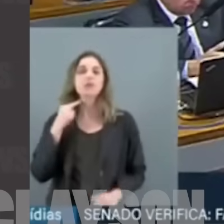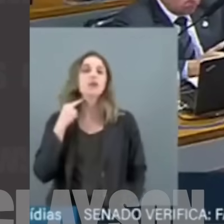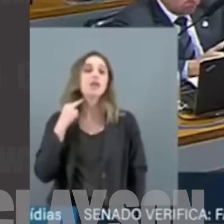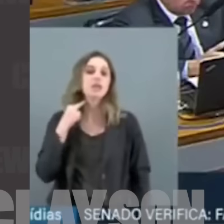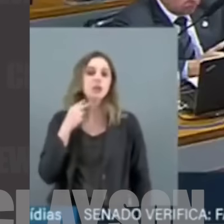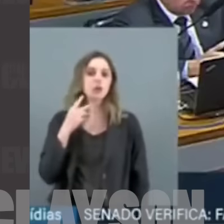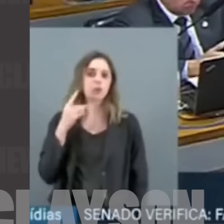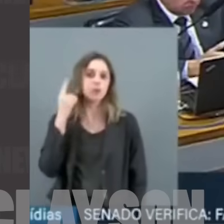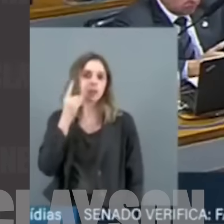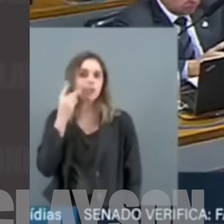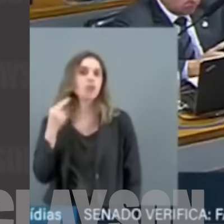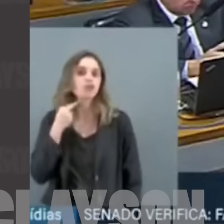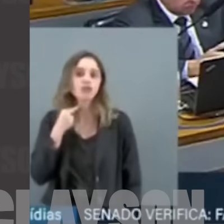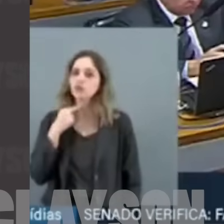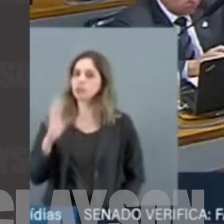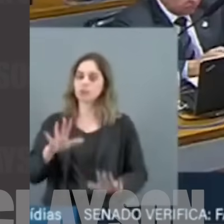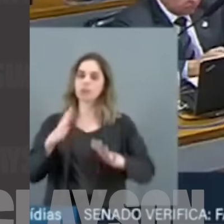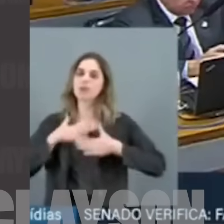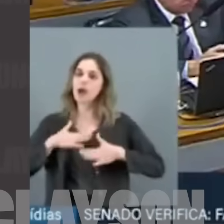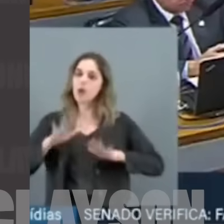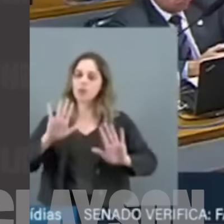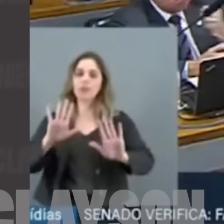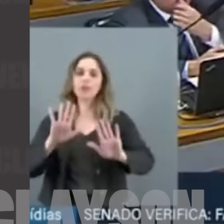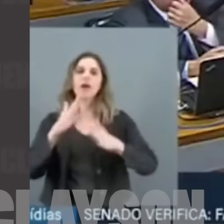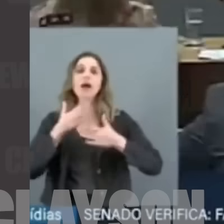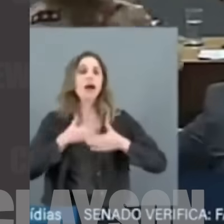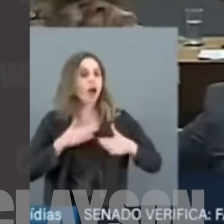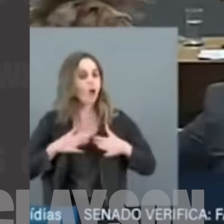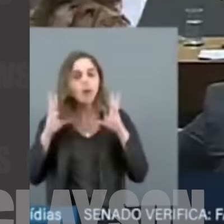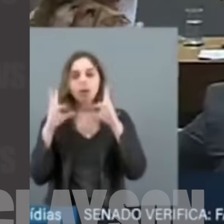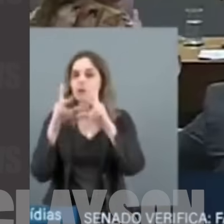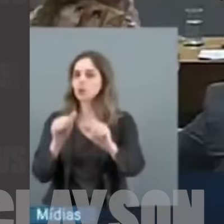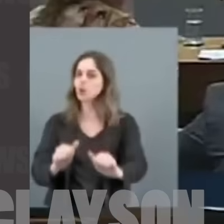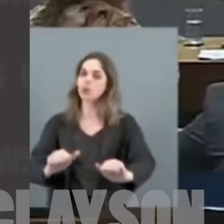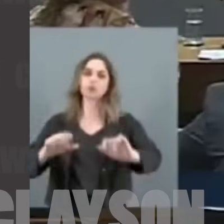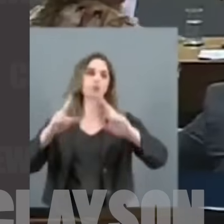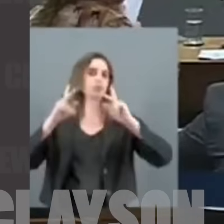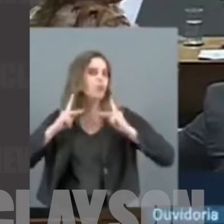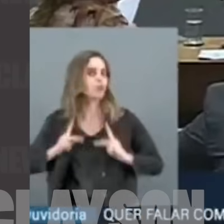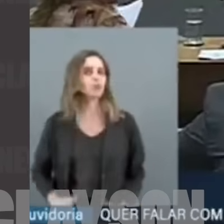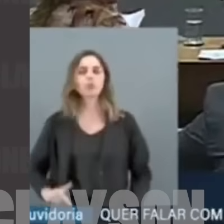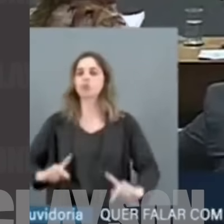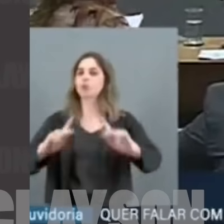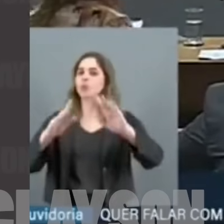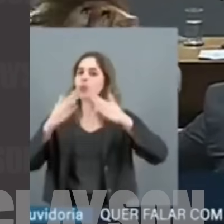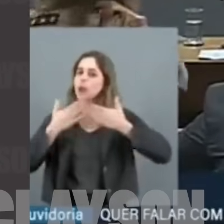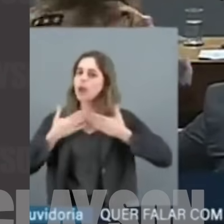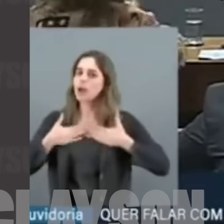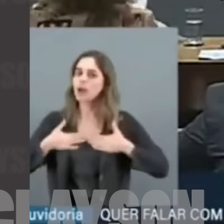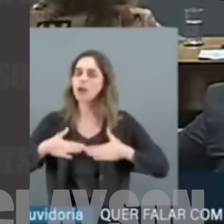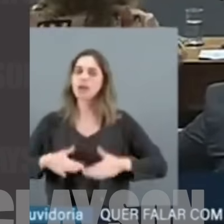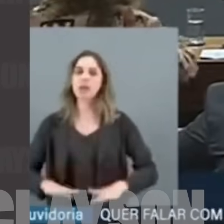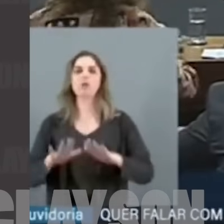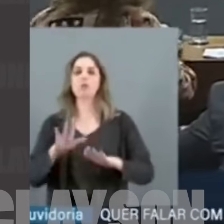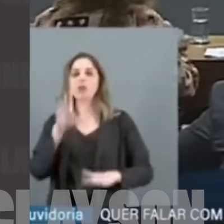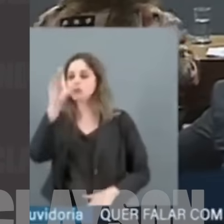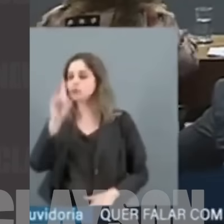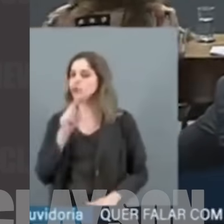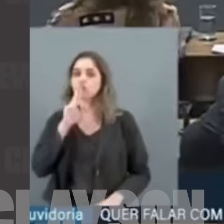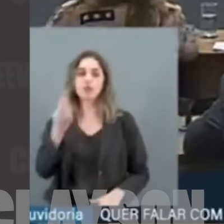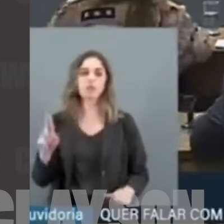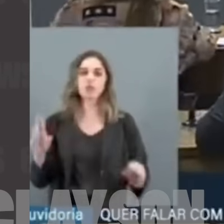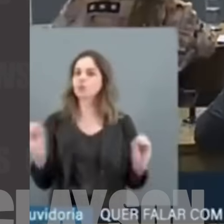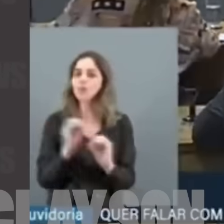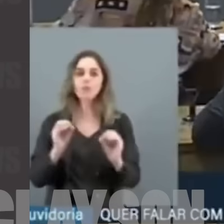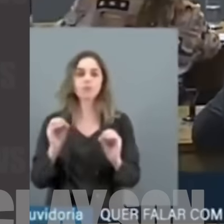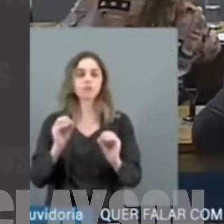se acalmem eu peço que todos aqui retomamos a calma eu não vou dar nesses termos direito em resposta a ninguém passo a